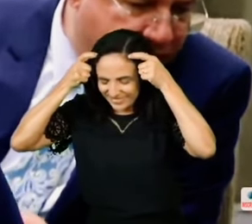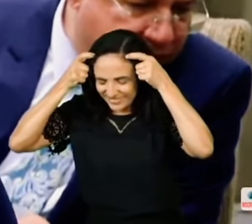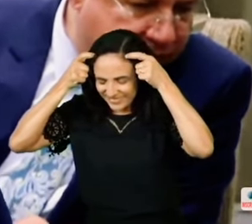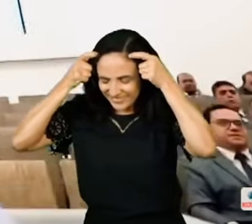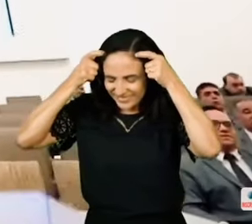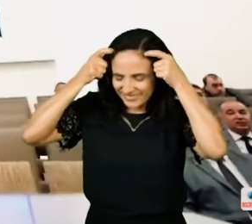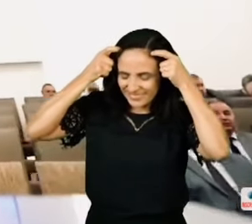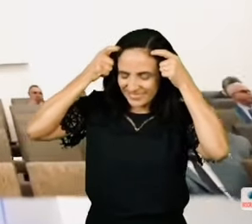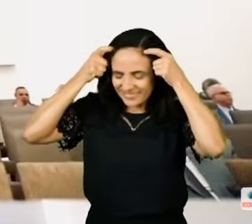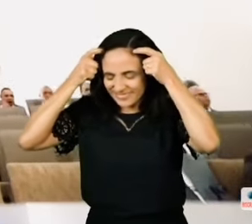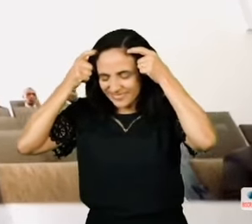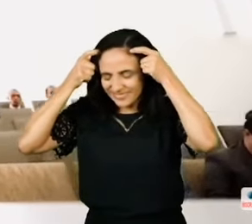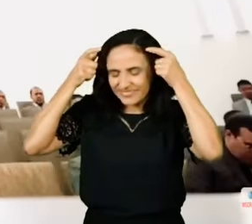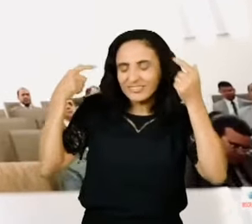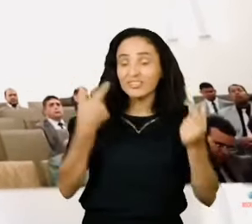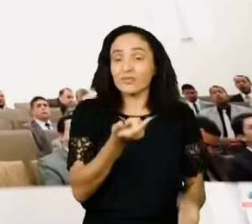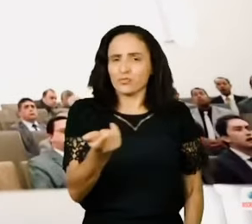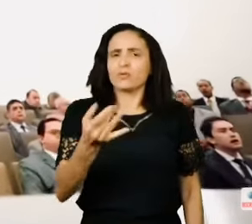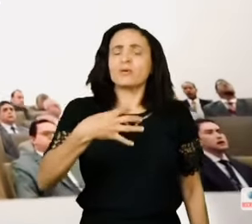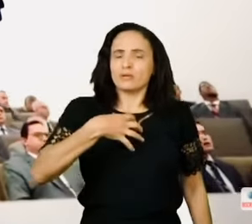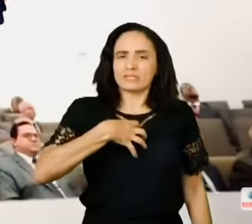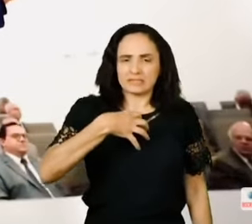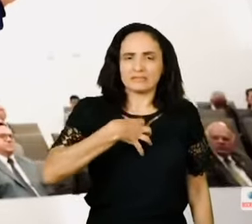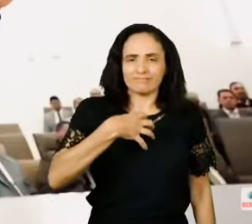Você pode fechar seus olhos e cantar comigo?